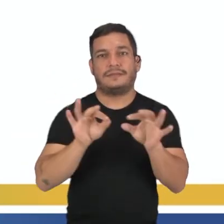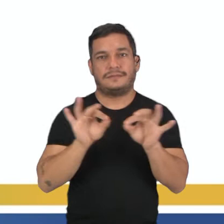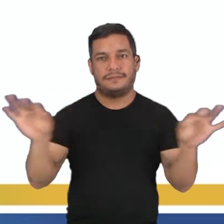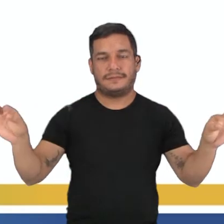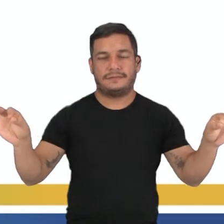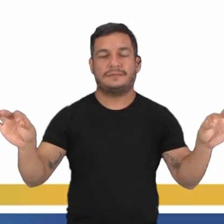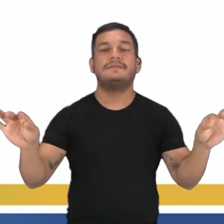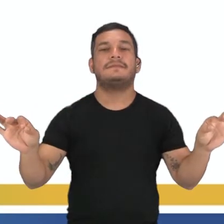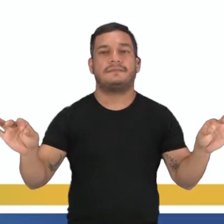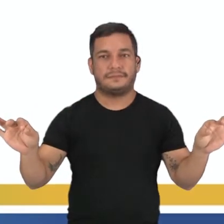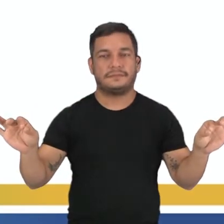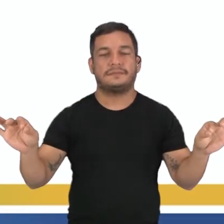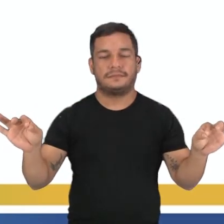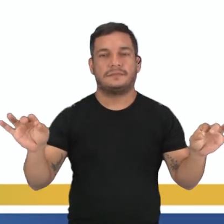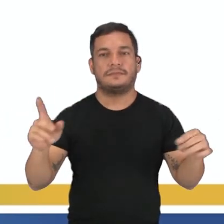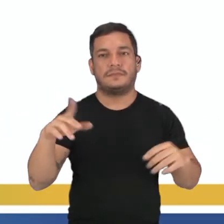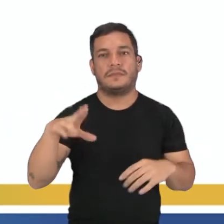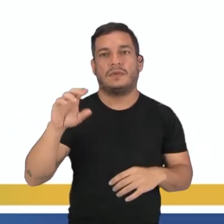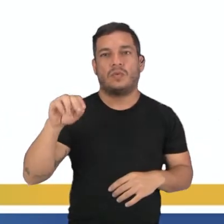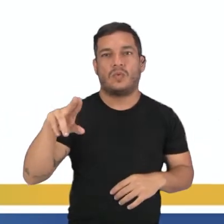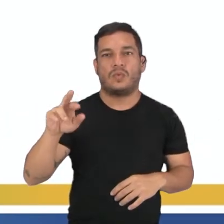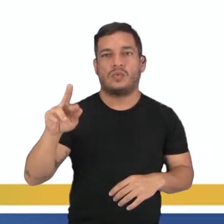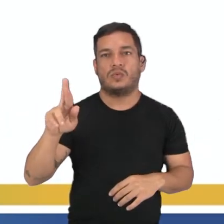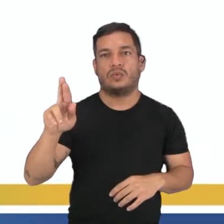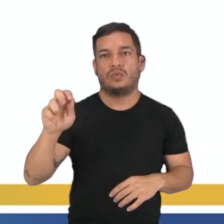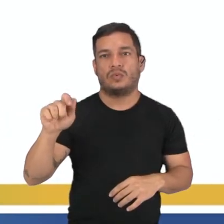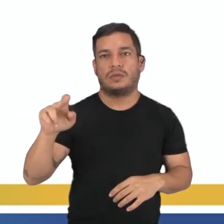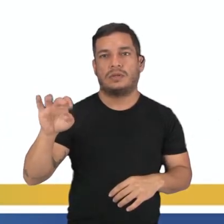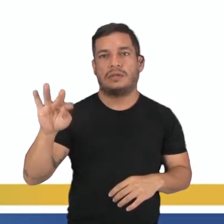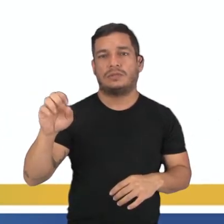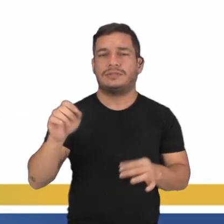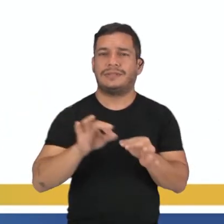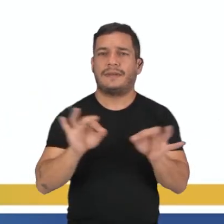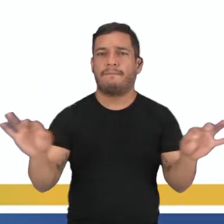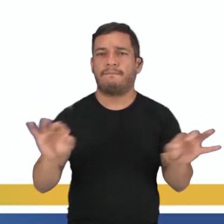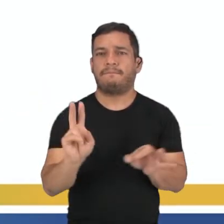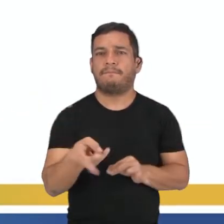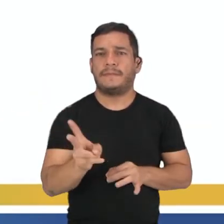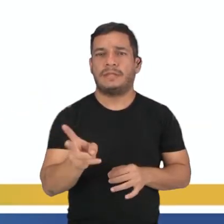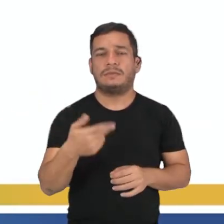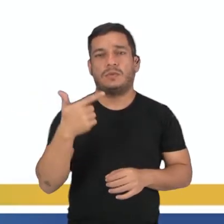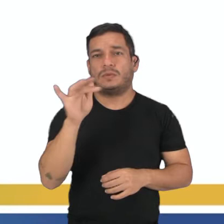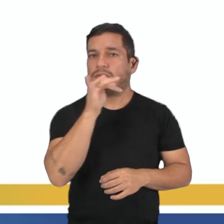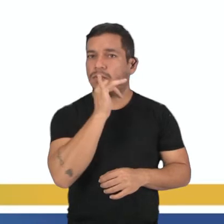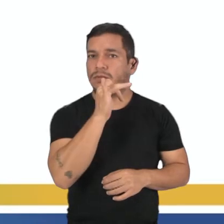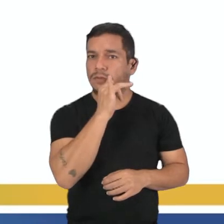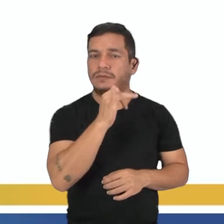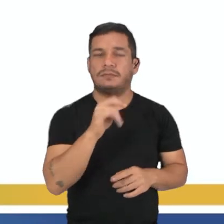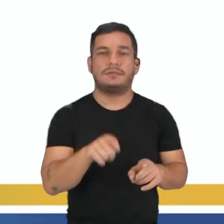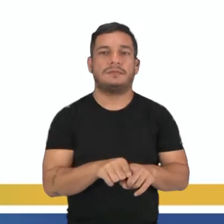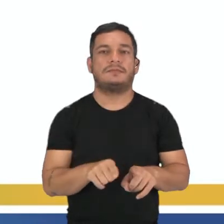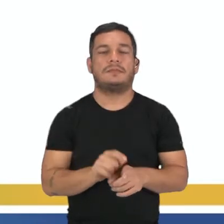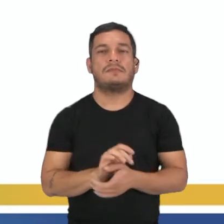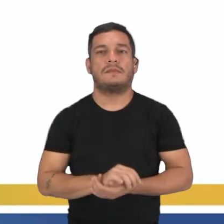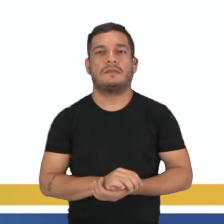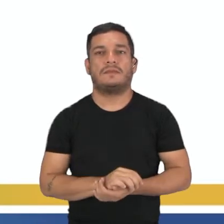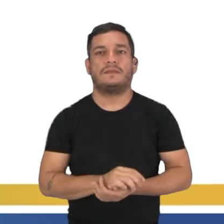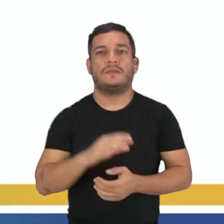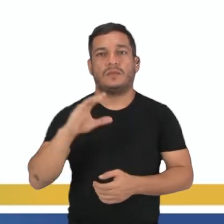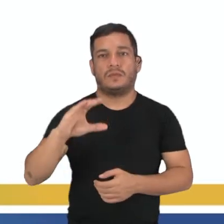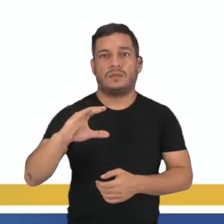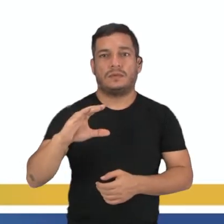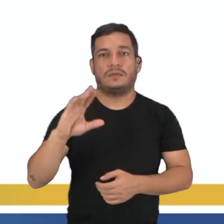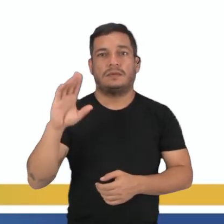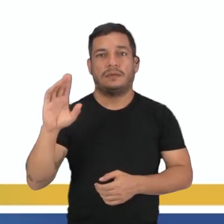paralelas. Eles também são congruentes, eles possuem a mesma medida. Outro exemplo de alternos internos, o ângulo